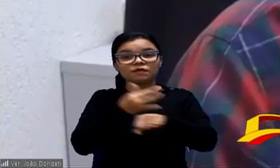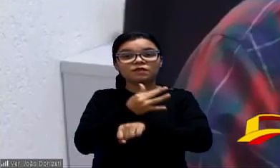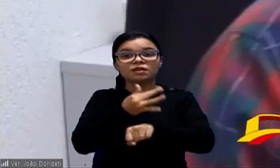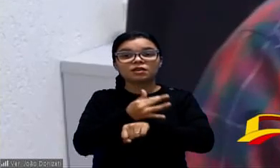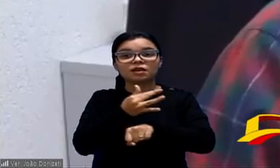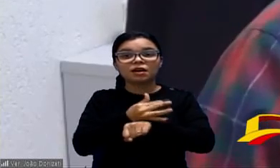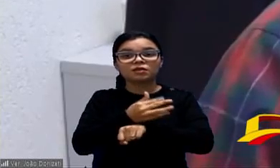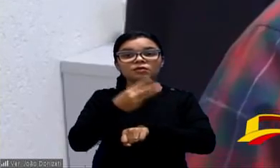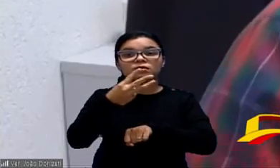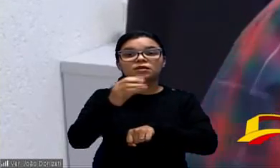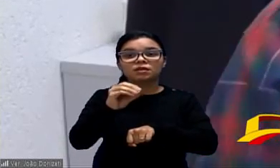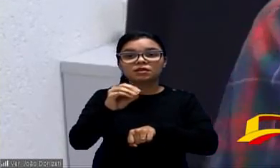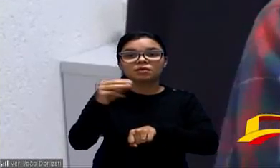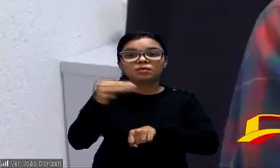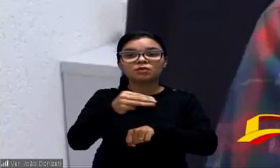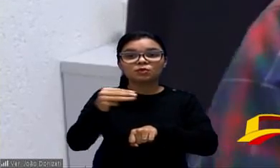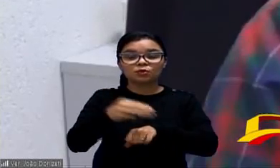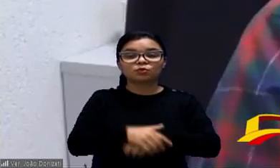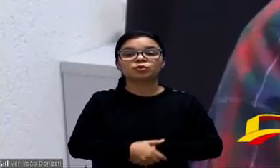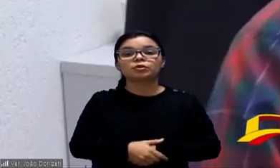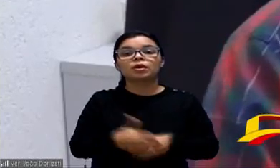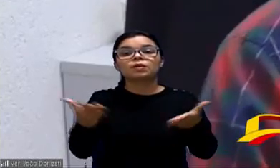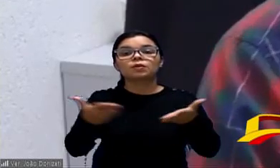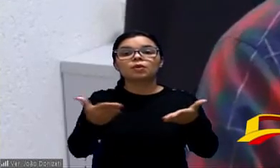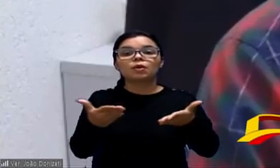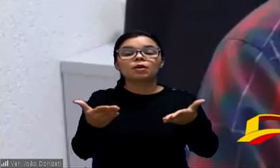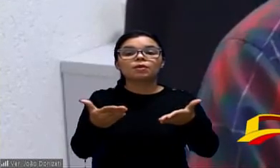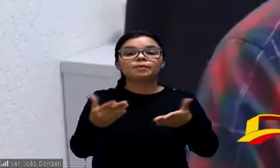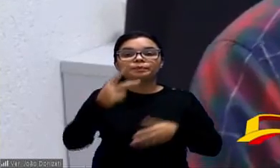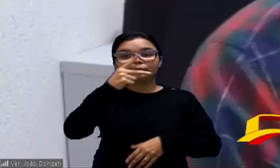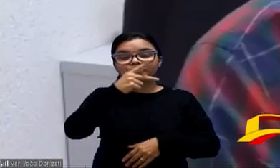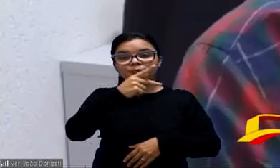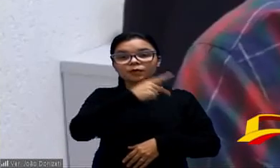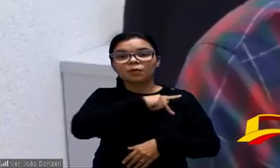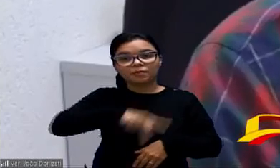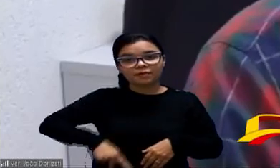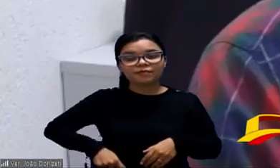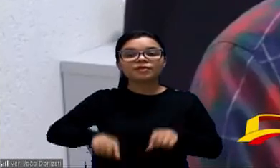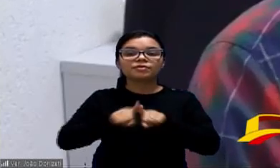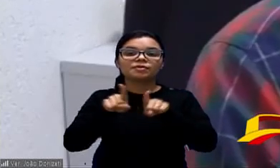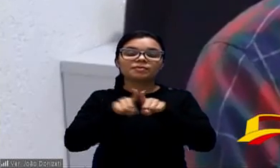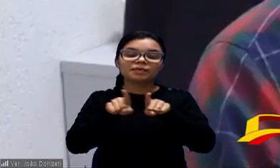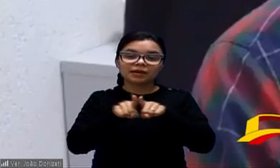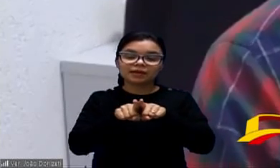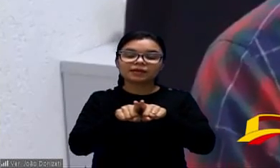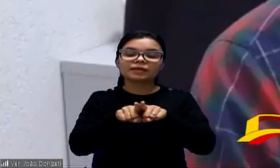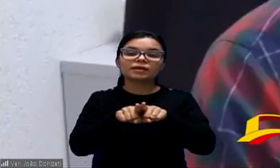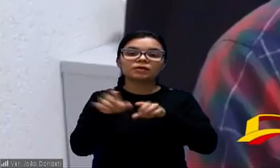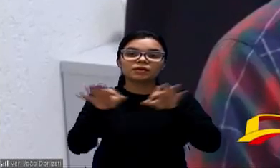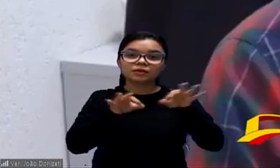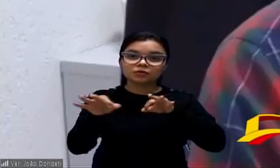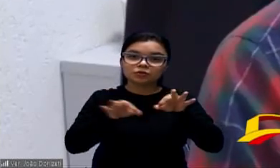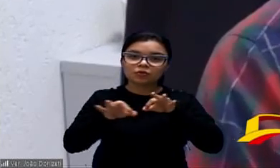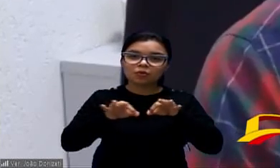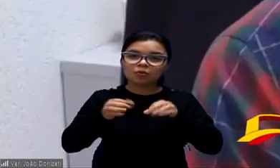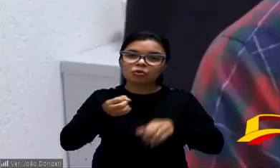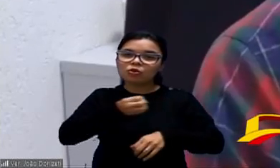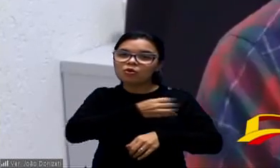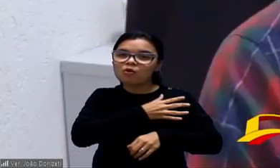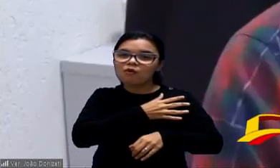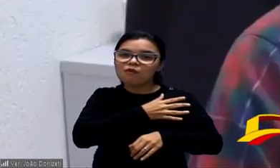E assim por diante. Agora, o prefeito preparou um novo projeto de lei que mandou para a Câmara, que